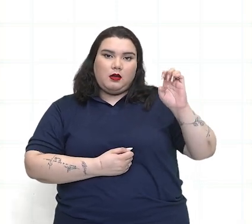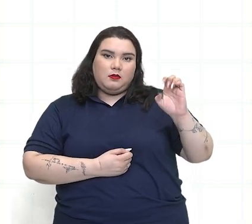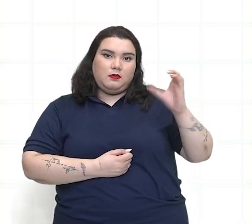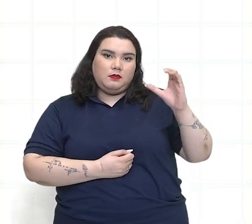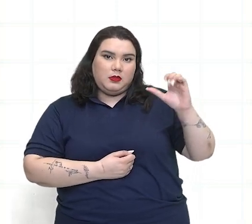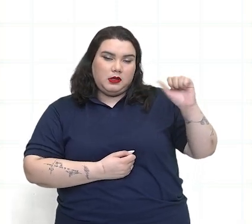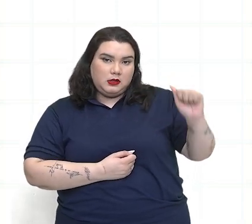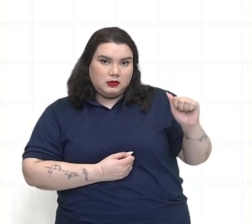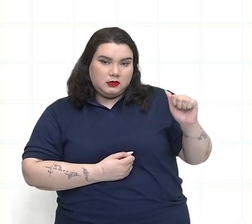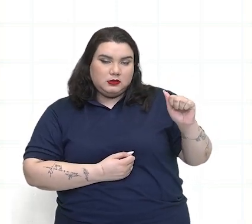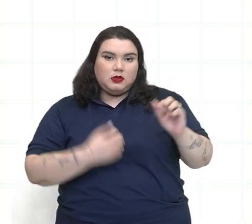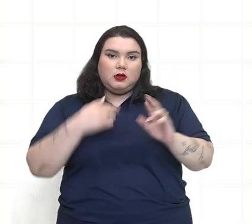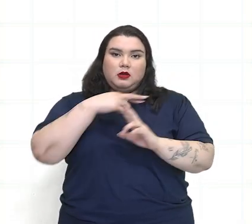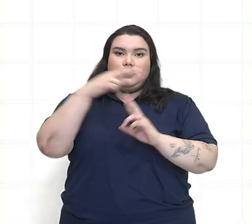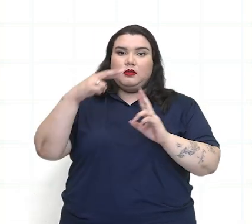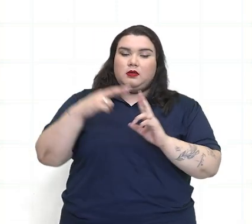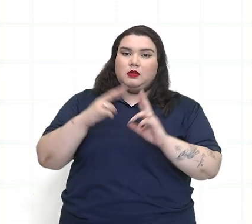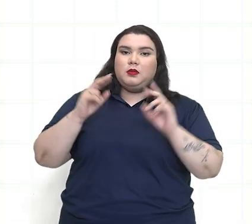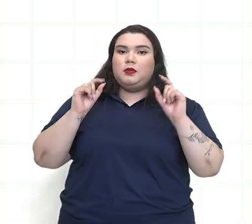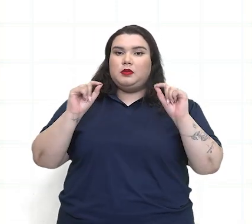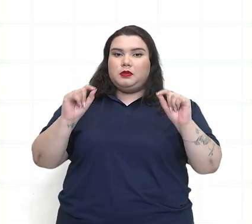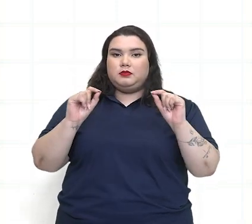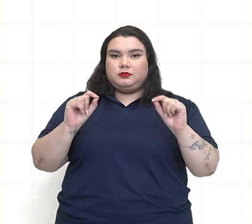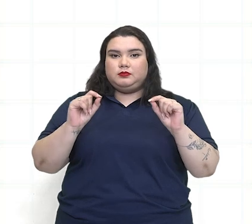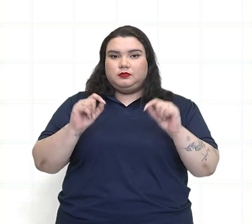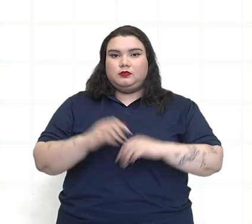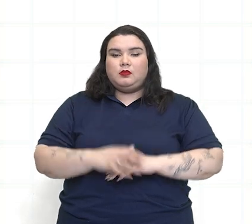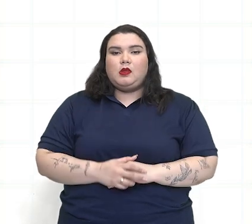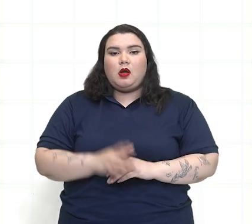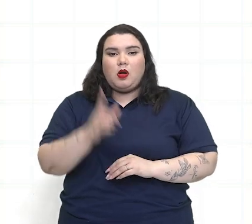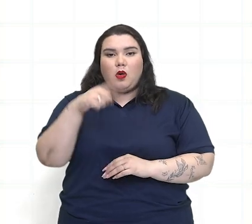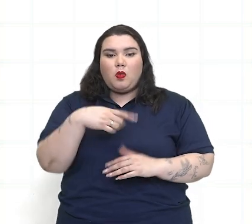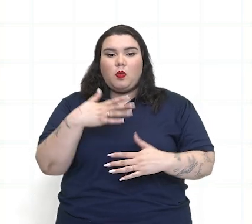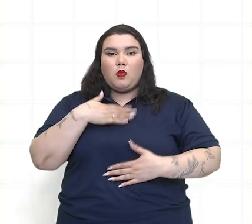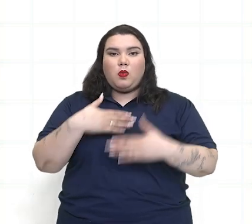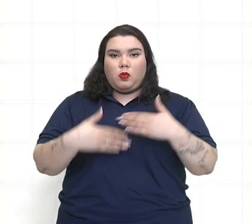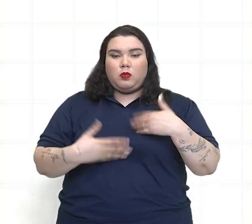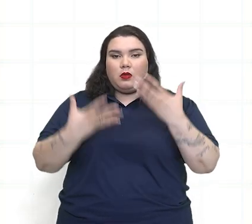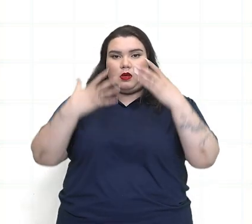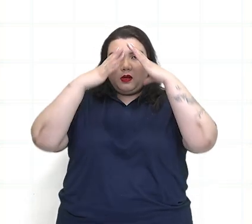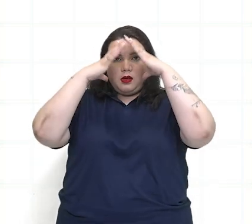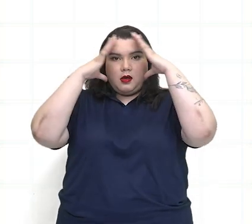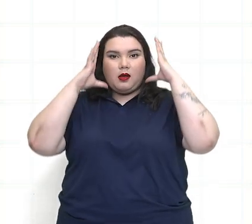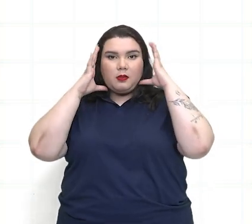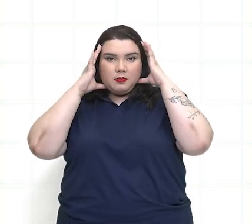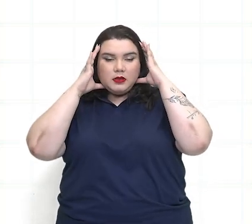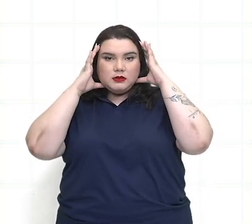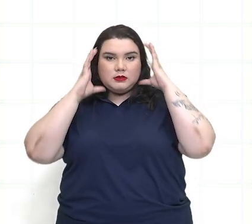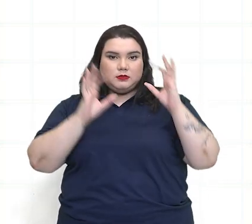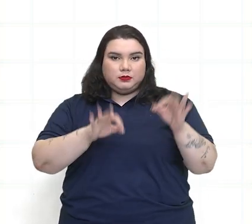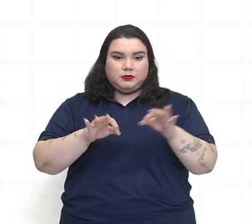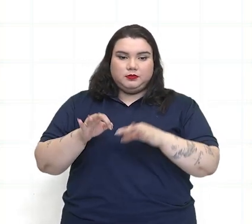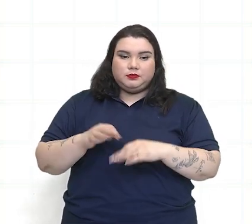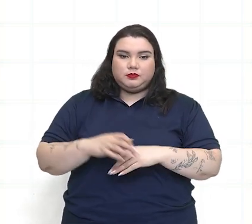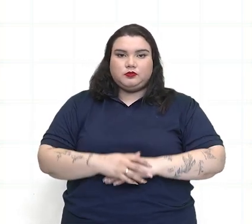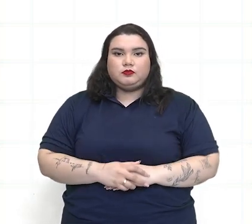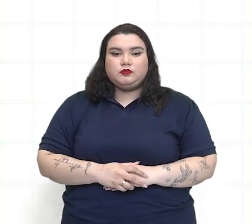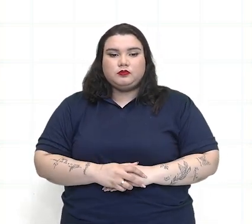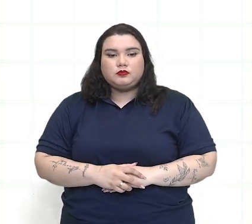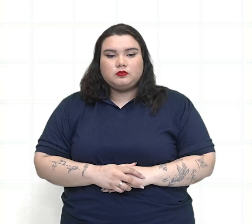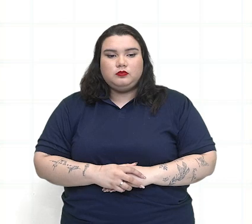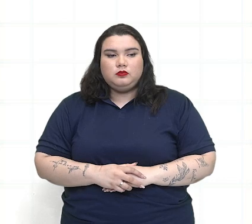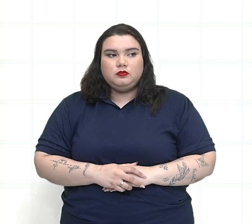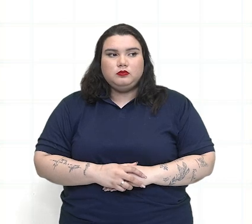palavra cabeça aqui já se refere ao órgão do nosso corpo, né? A parte superior do nosso corpo. Muito